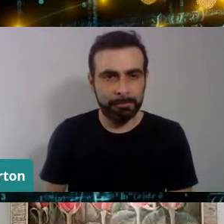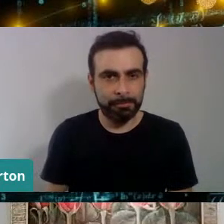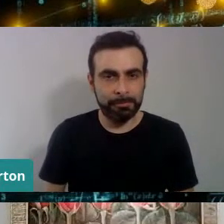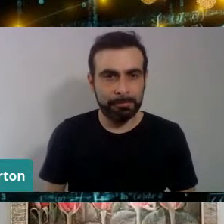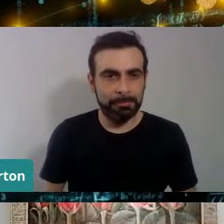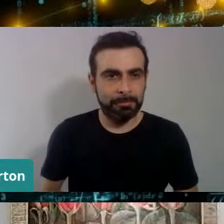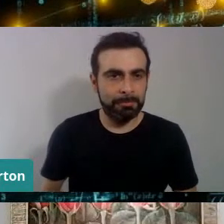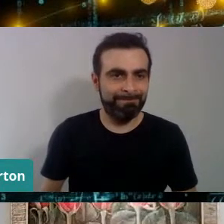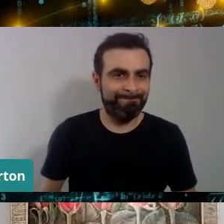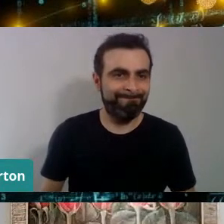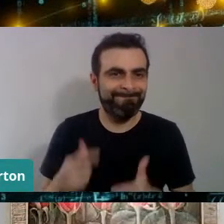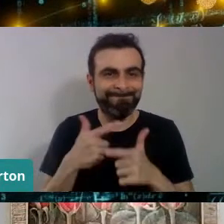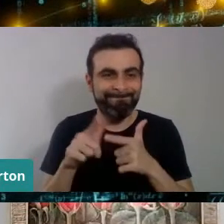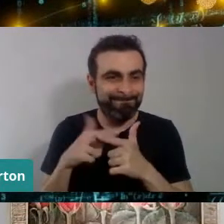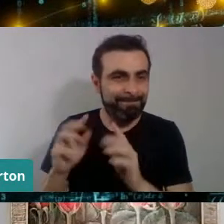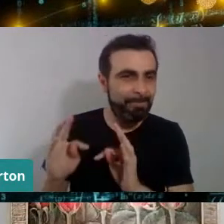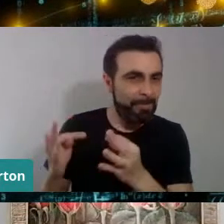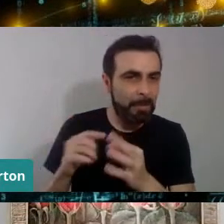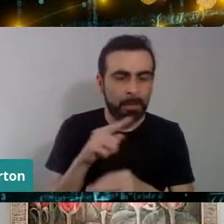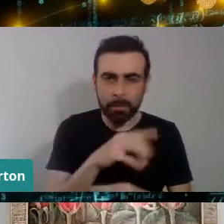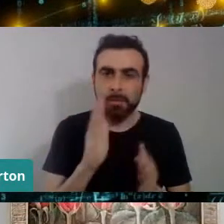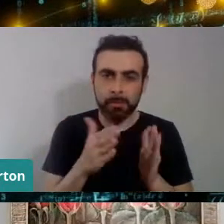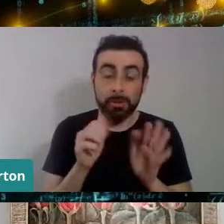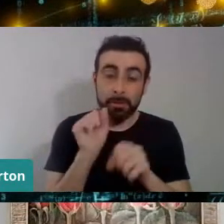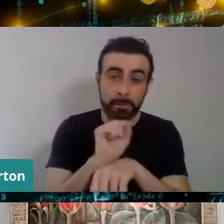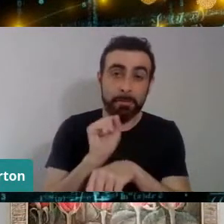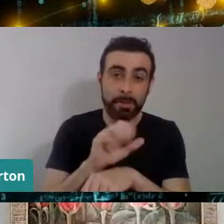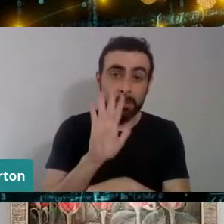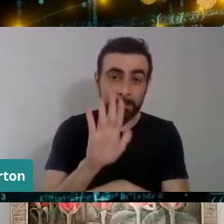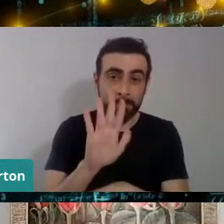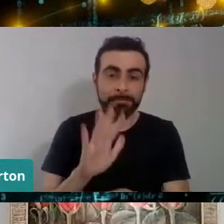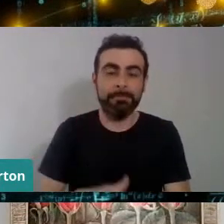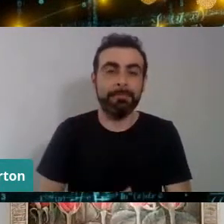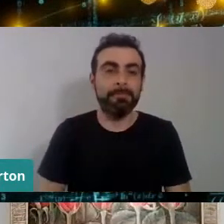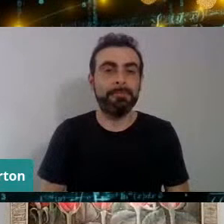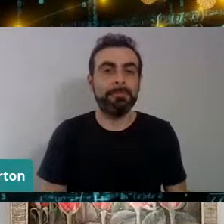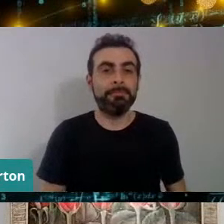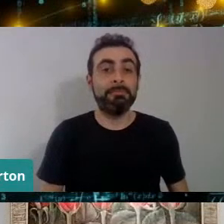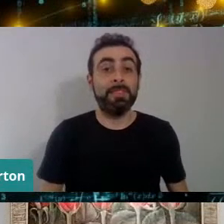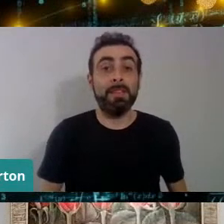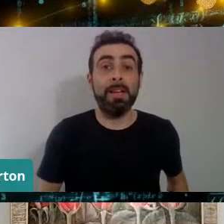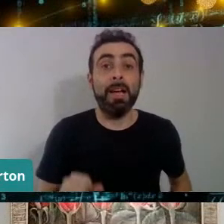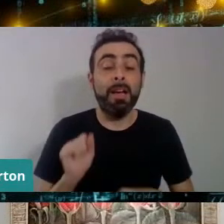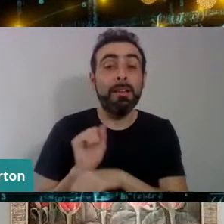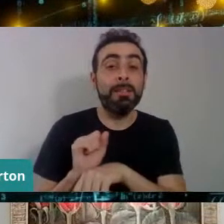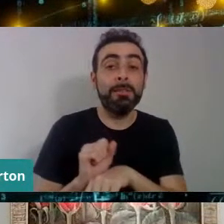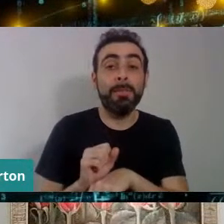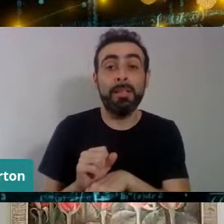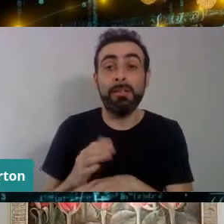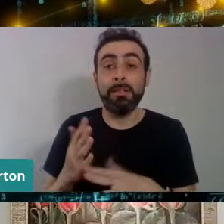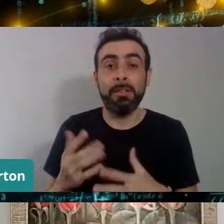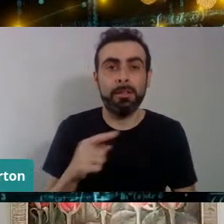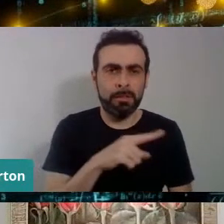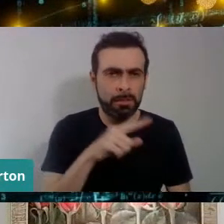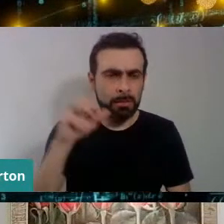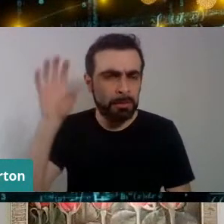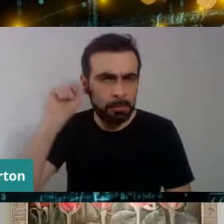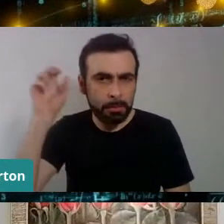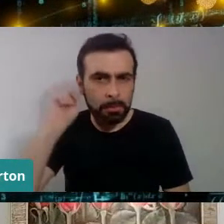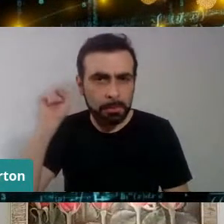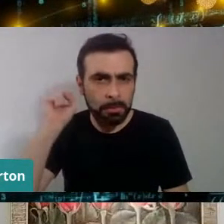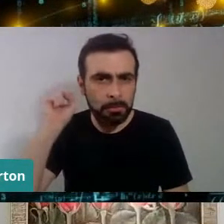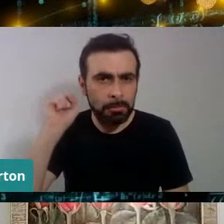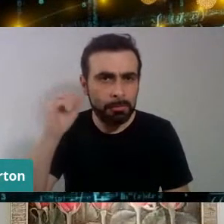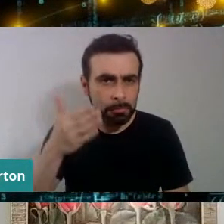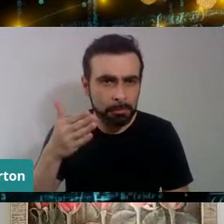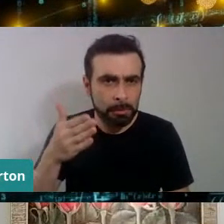Deve estar com algum probleminha lá, mas é já que ele aparece aí. Eu espero que ele apareça. Zé Carlos, você está me ouvindo? Tem um professor